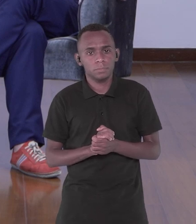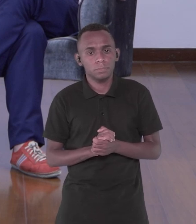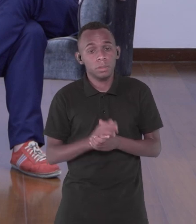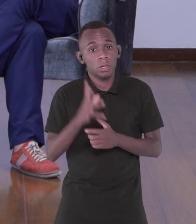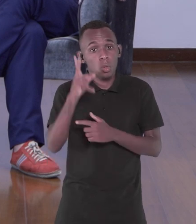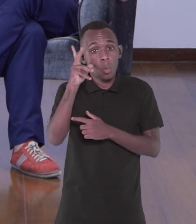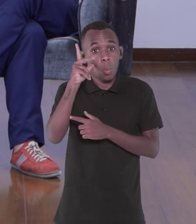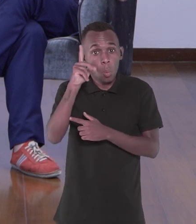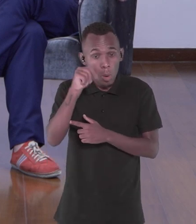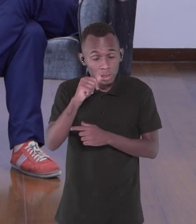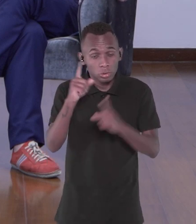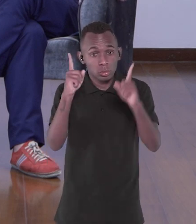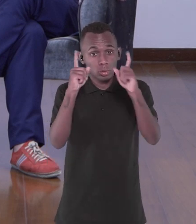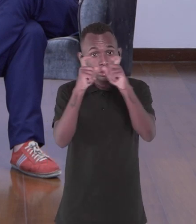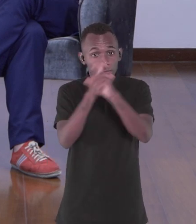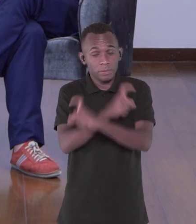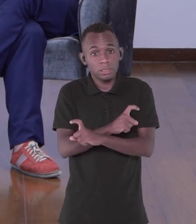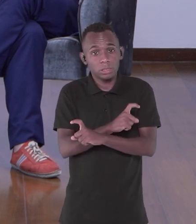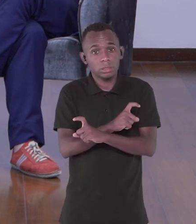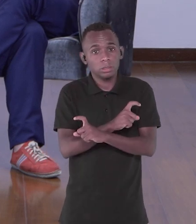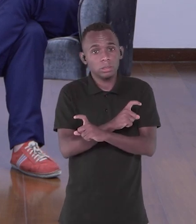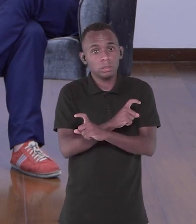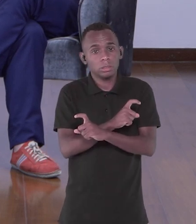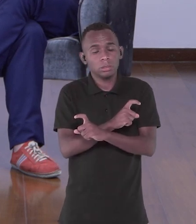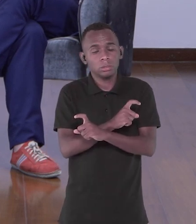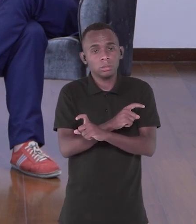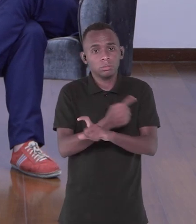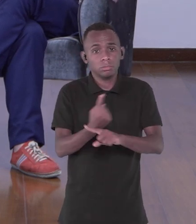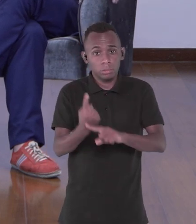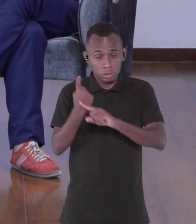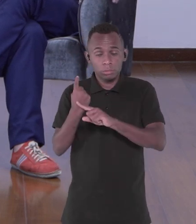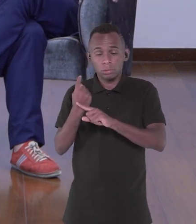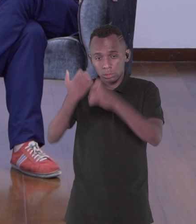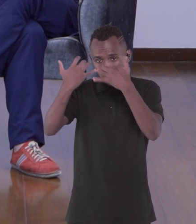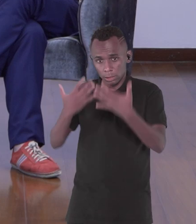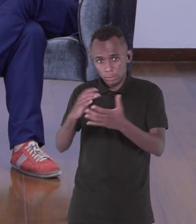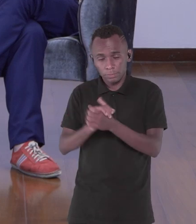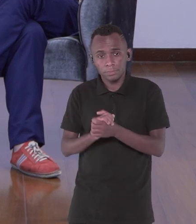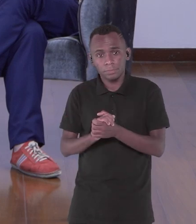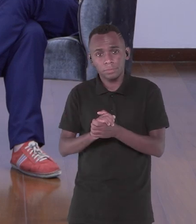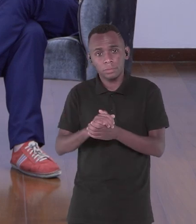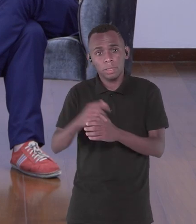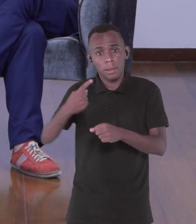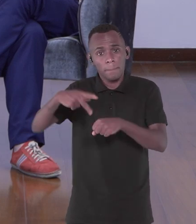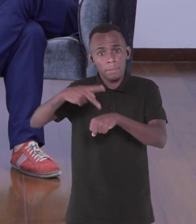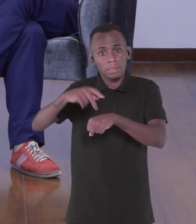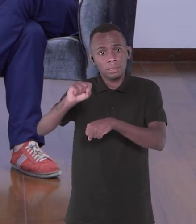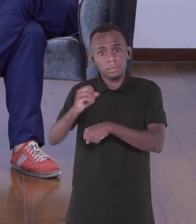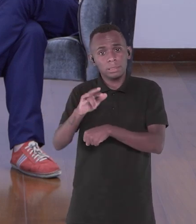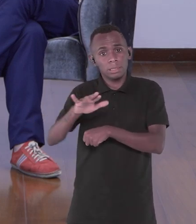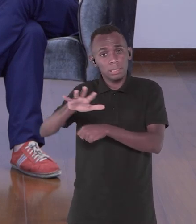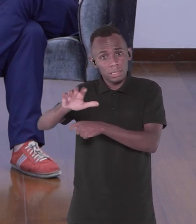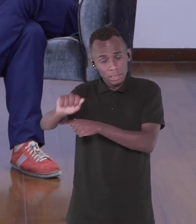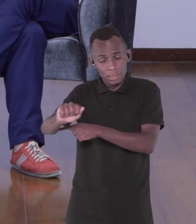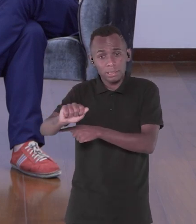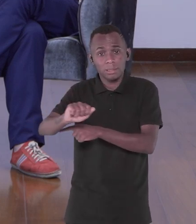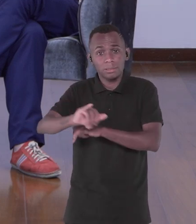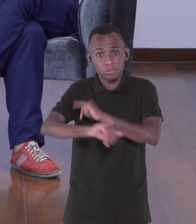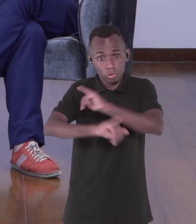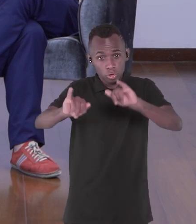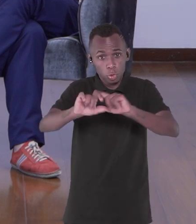Eu acho difícil você... Eu vou dar um passo atrás. A Síria, eu tenho falado muito com os sírios, que eles dizem o